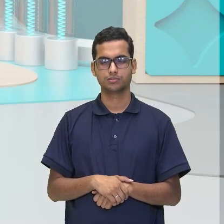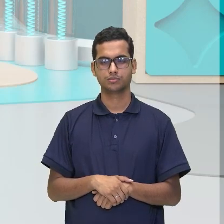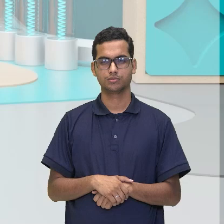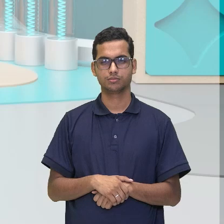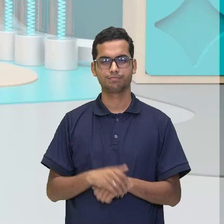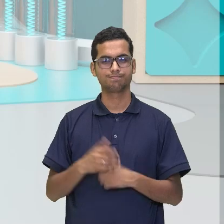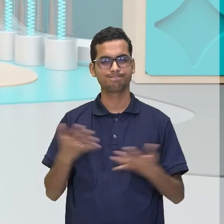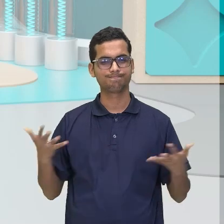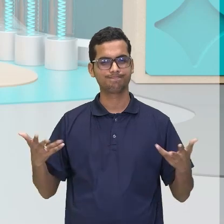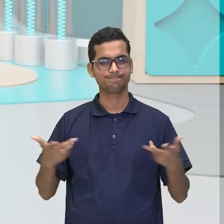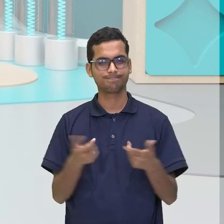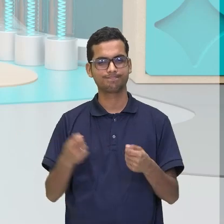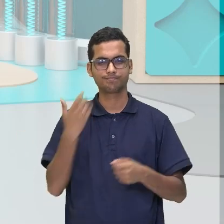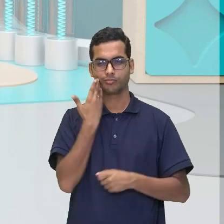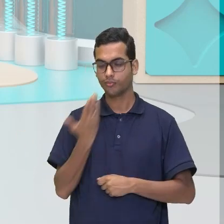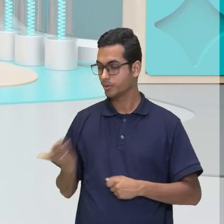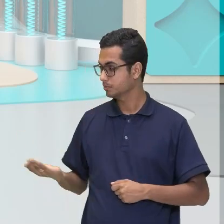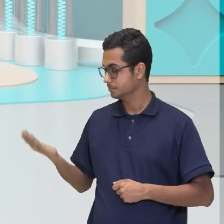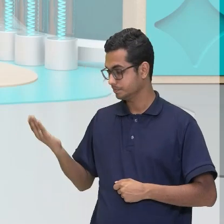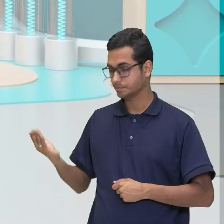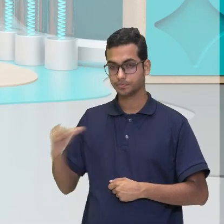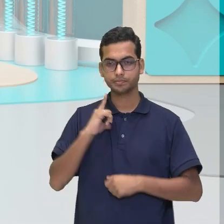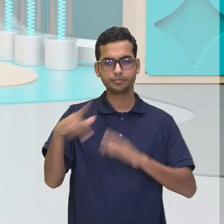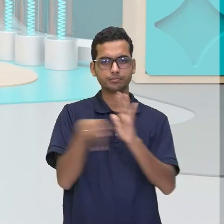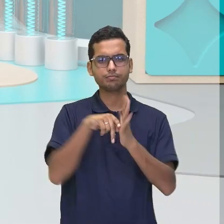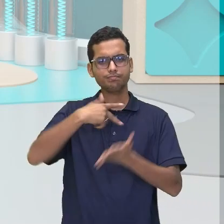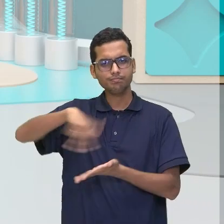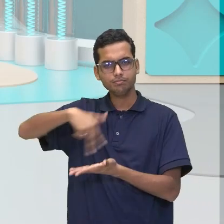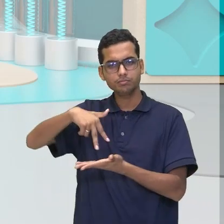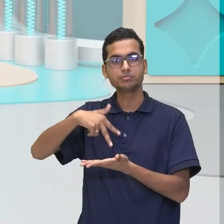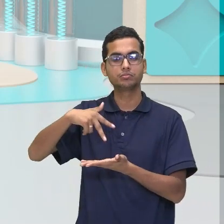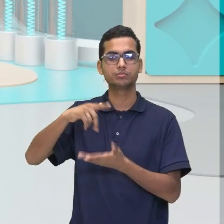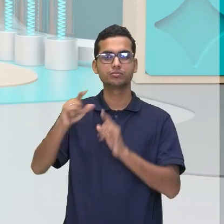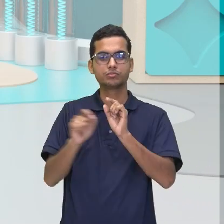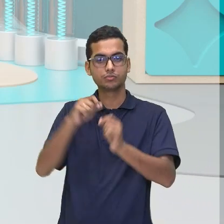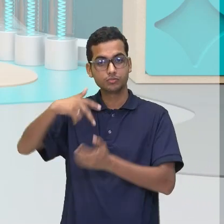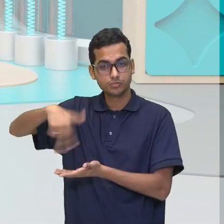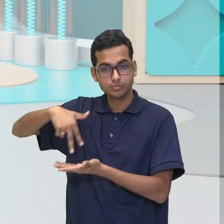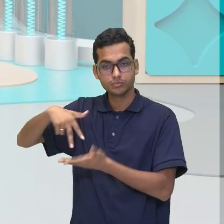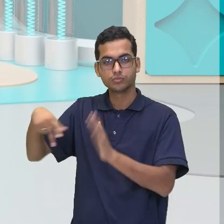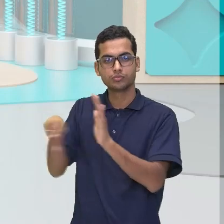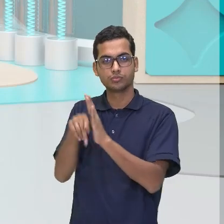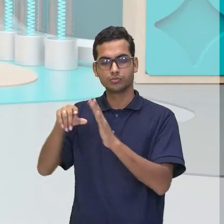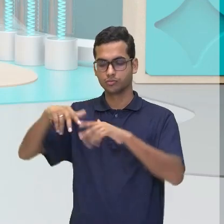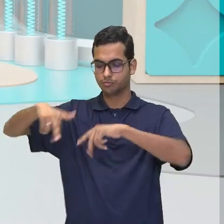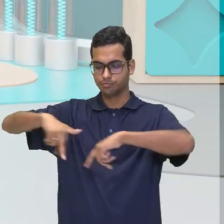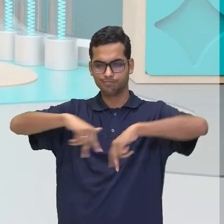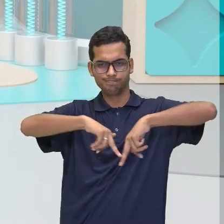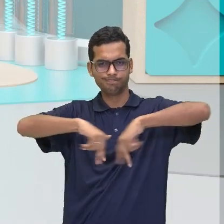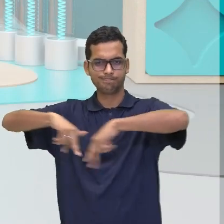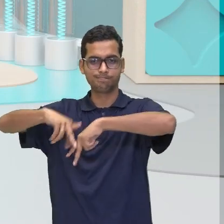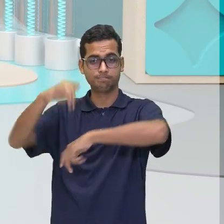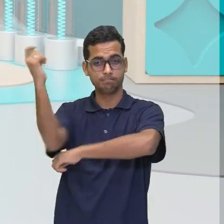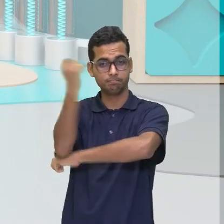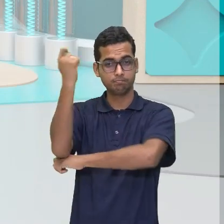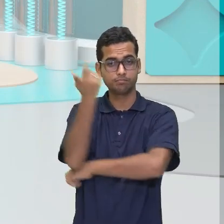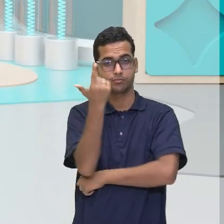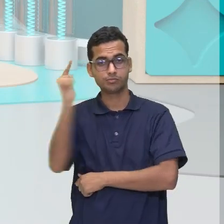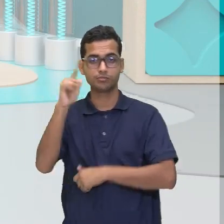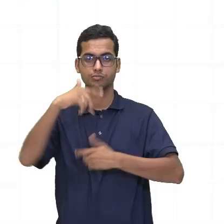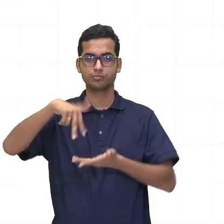Muito bem. Então, aí nós temos a dança do tango, sai um trechinho só, e nós vamos para uma outra dança, que é